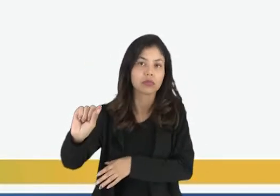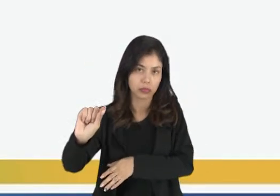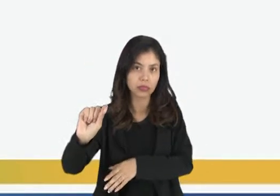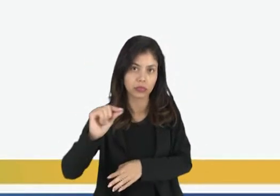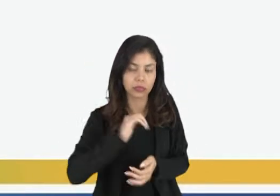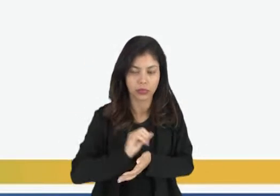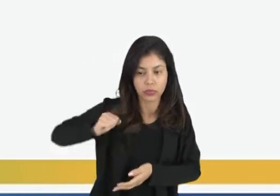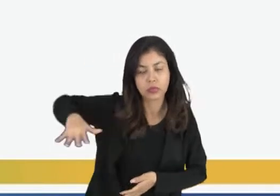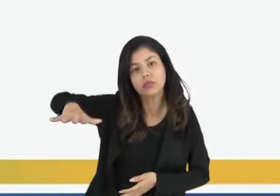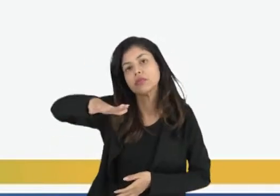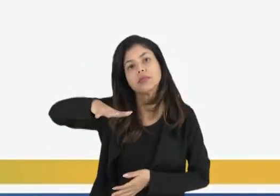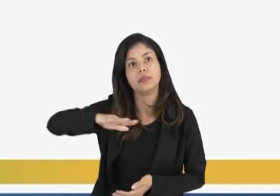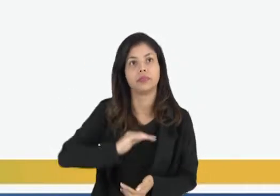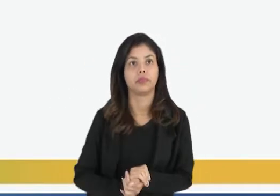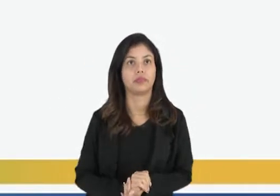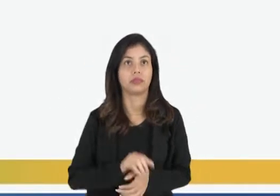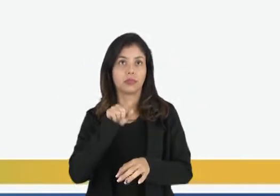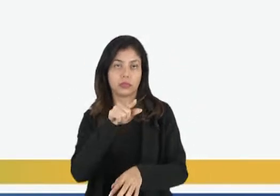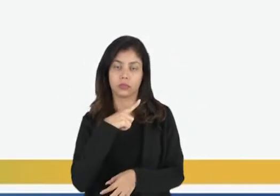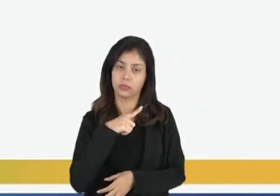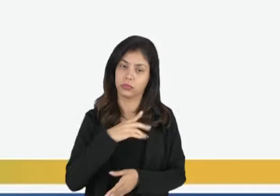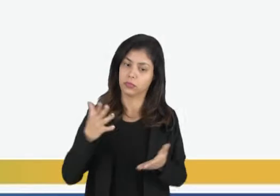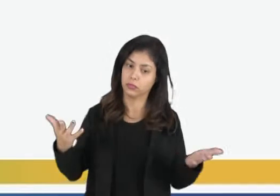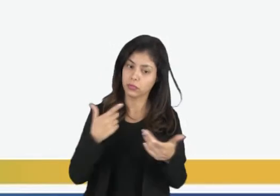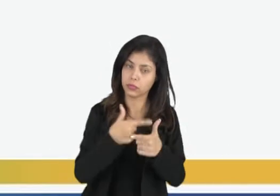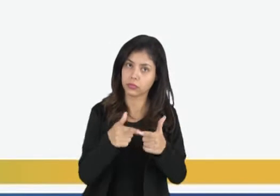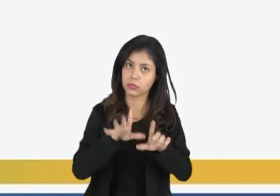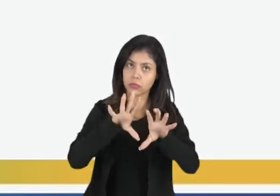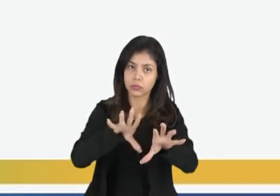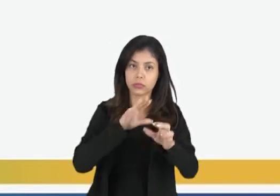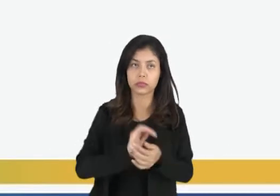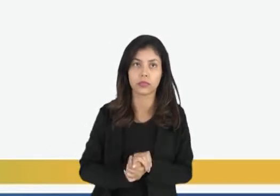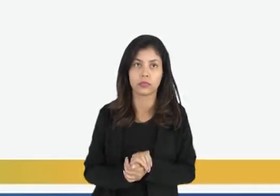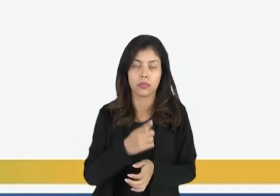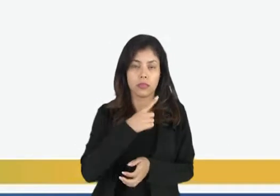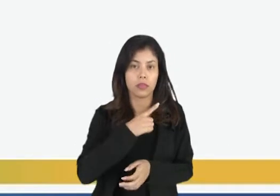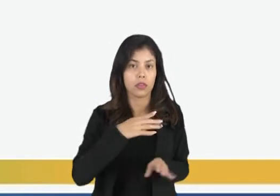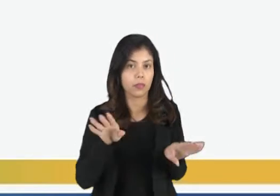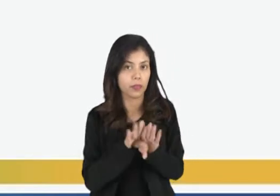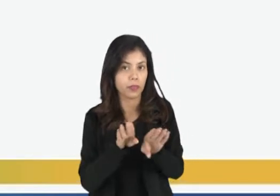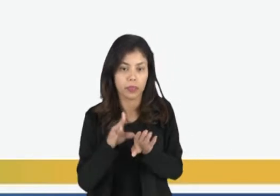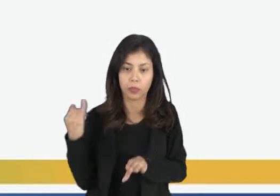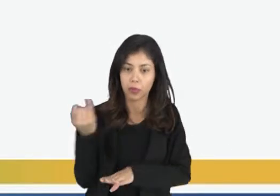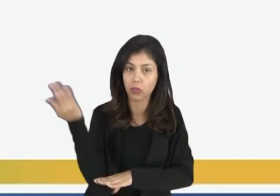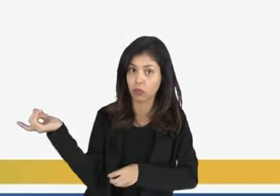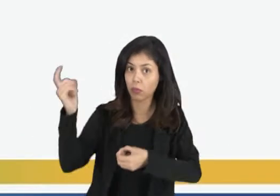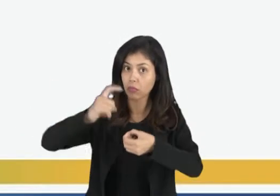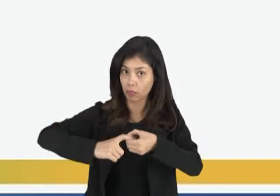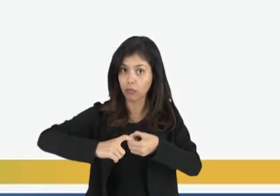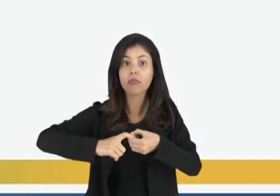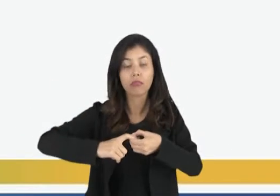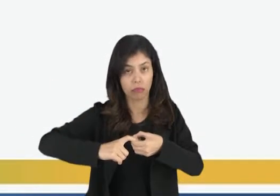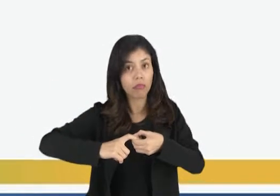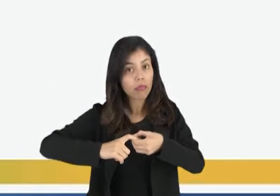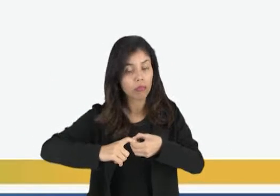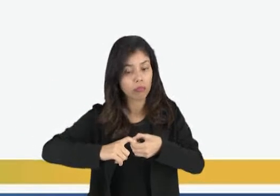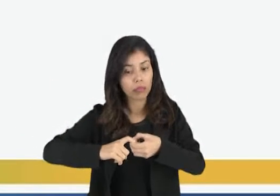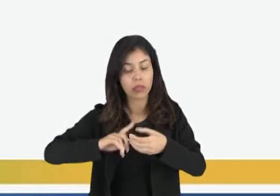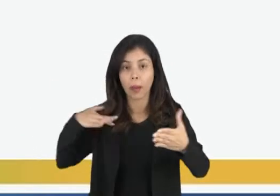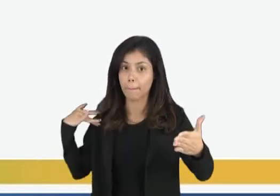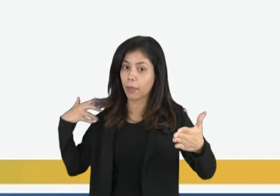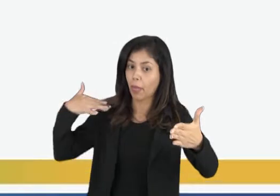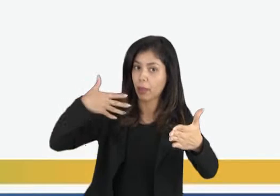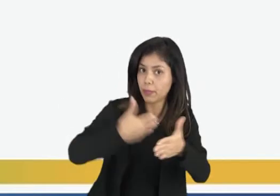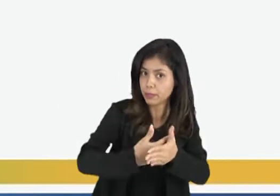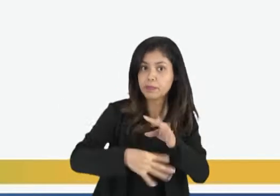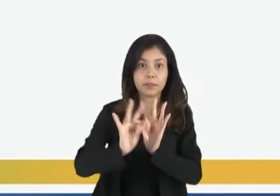do campo. Então, aí tem uma situação, temos também, é importante ressaltar porque é um avanço